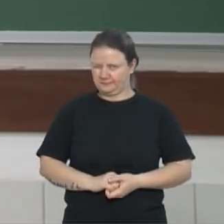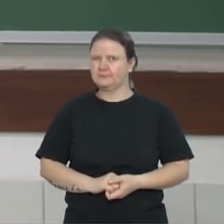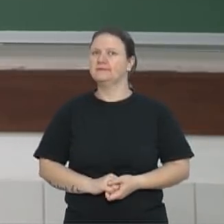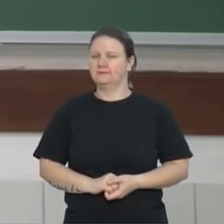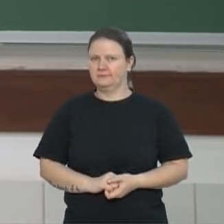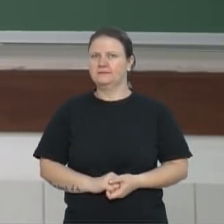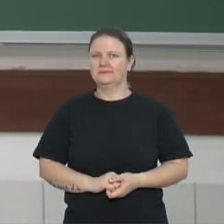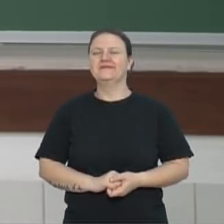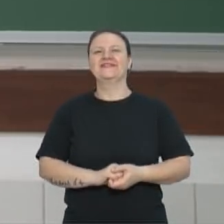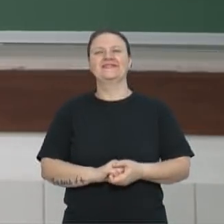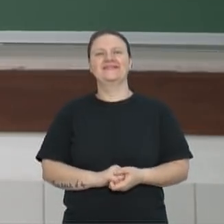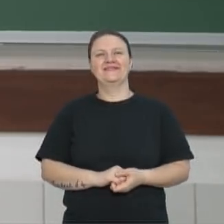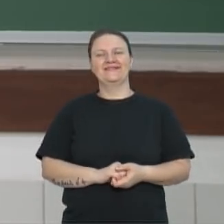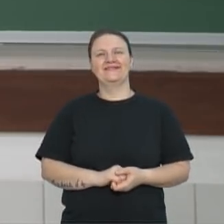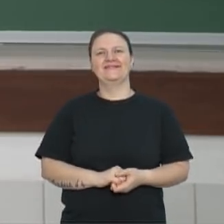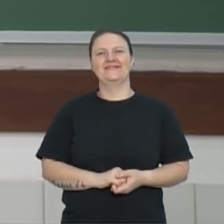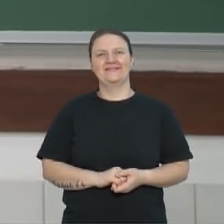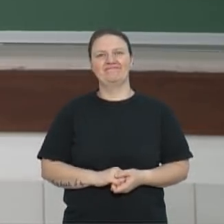comigo.